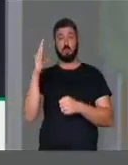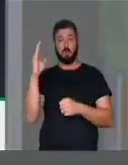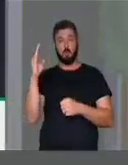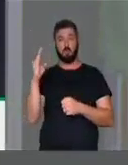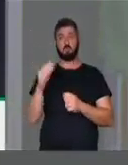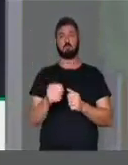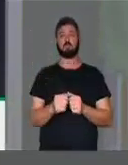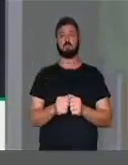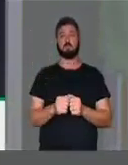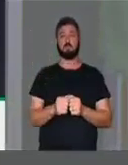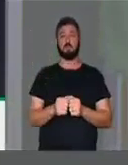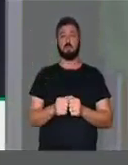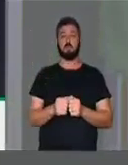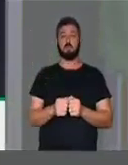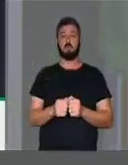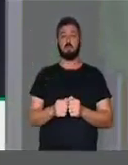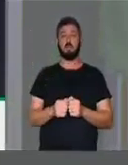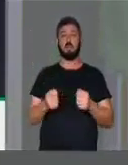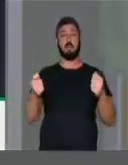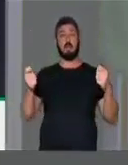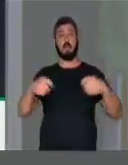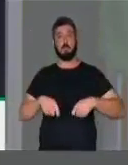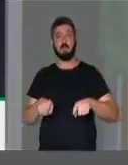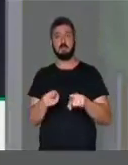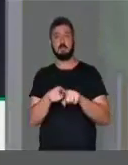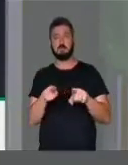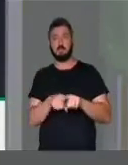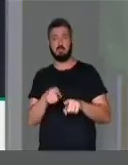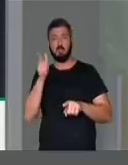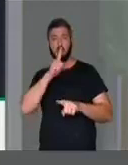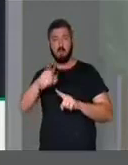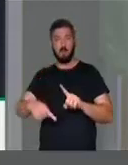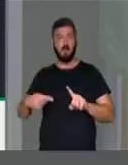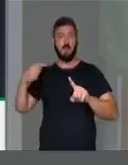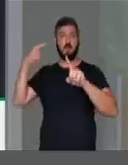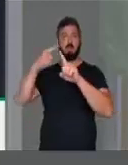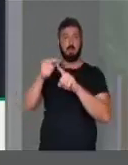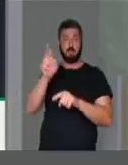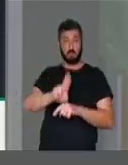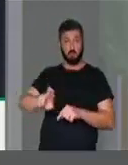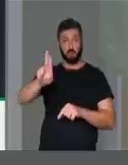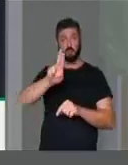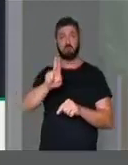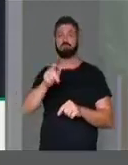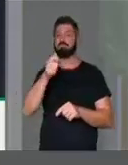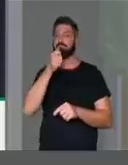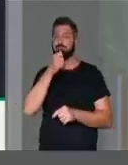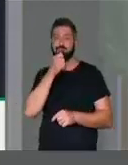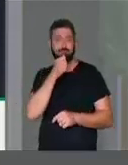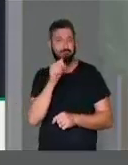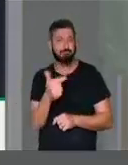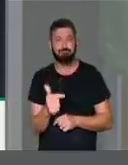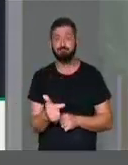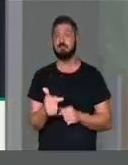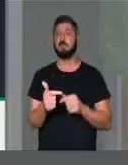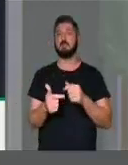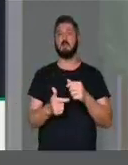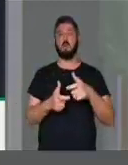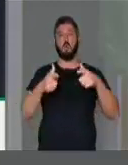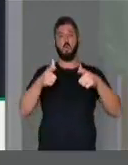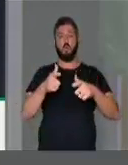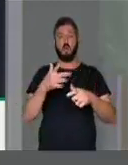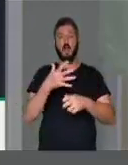de haver um considerável potencial para o aumento de seu uso, ainda não existem